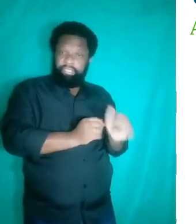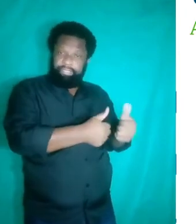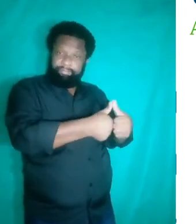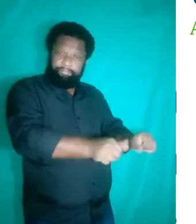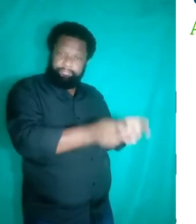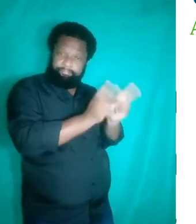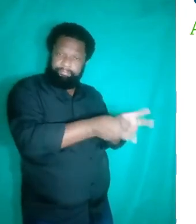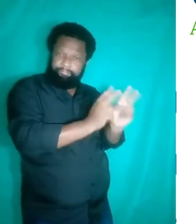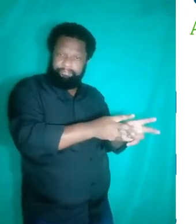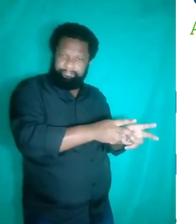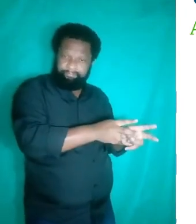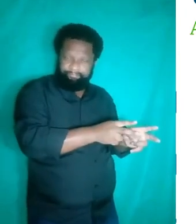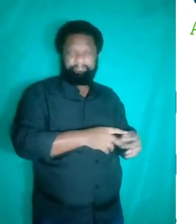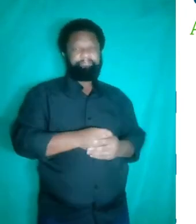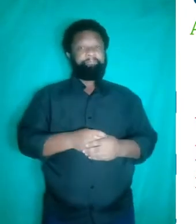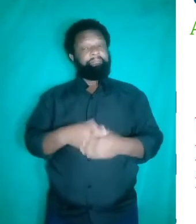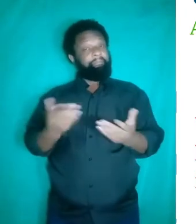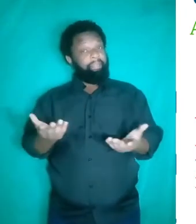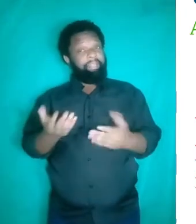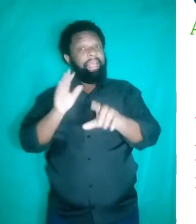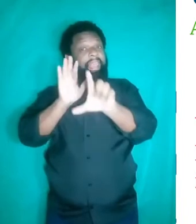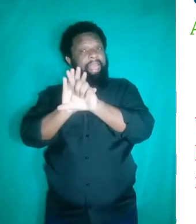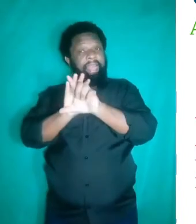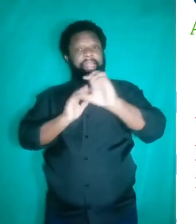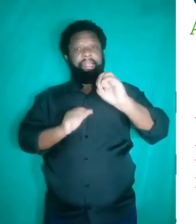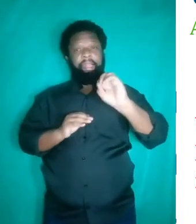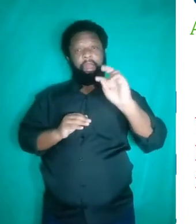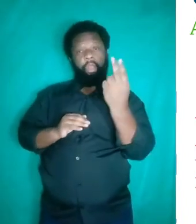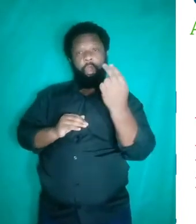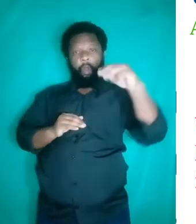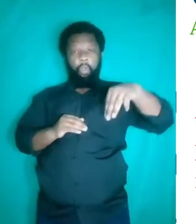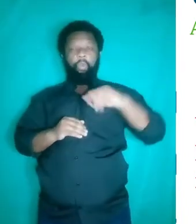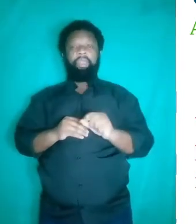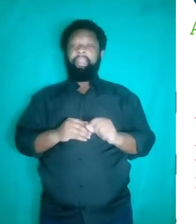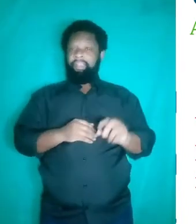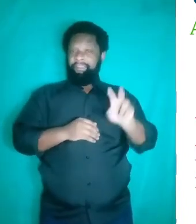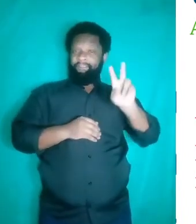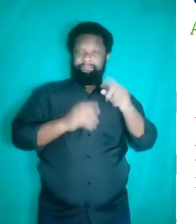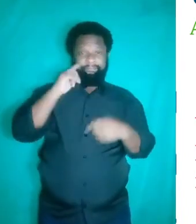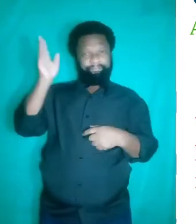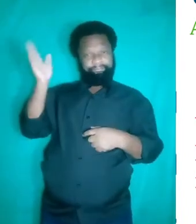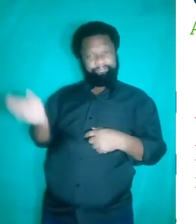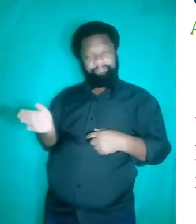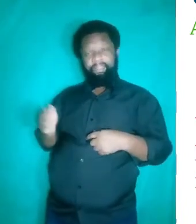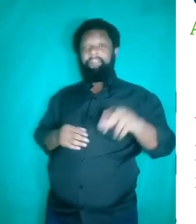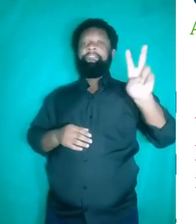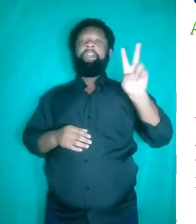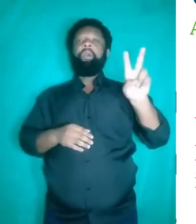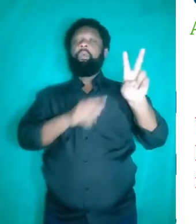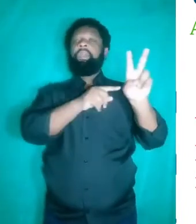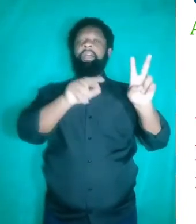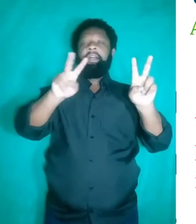Deixando parte da sua energia aqui para mim, ok? E essa é a lei de Ohm. V igual a R vezes I. O V é